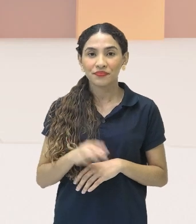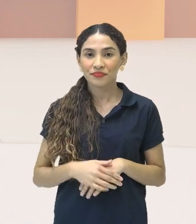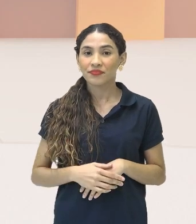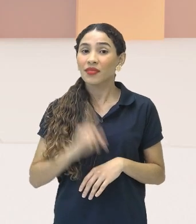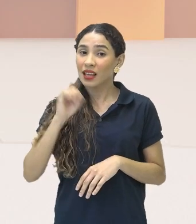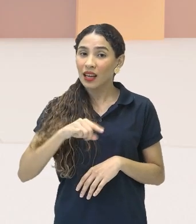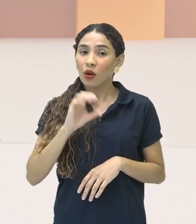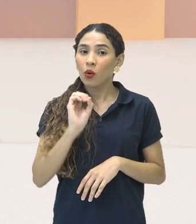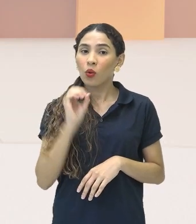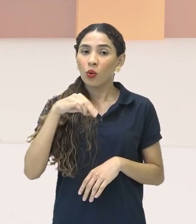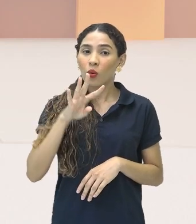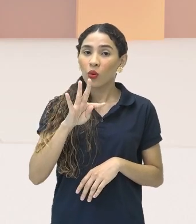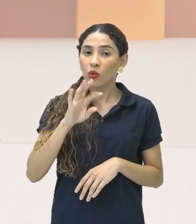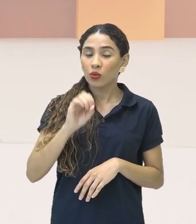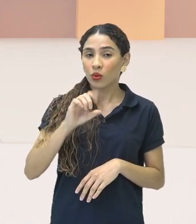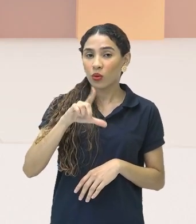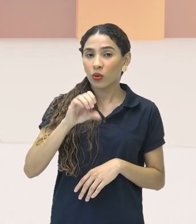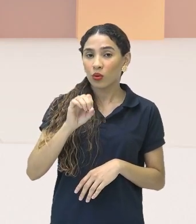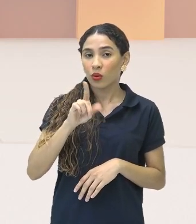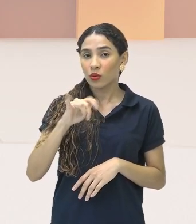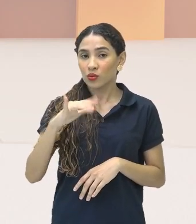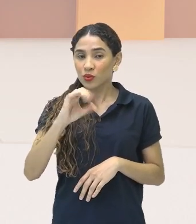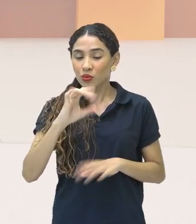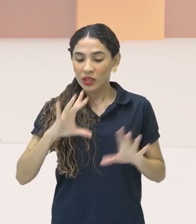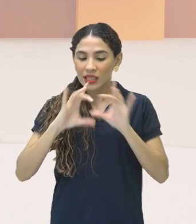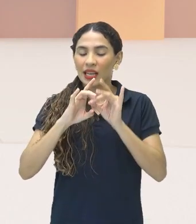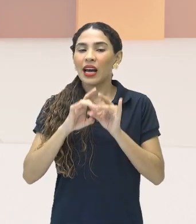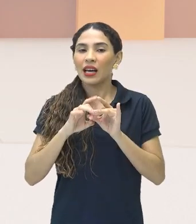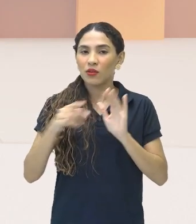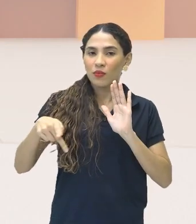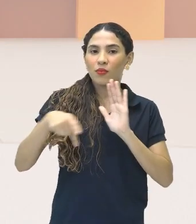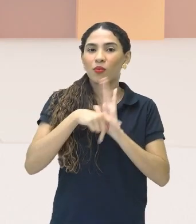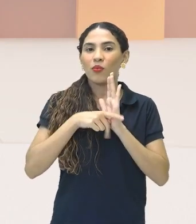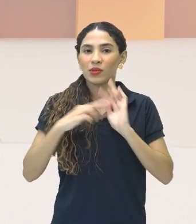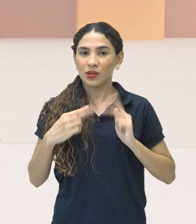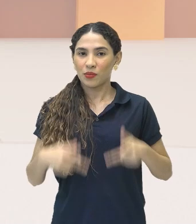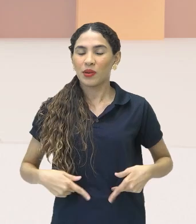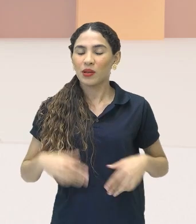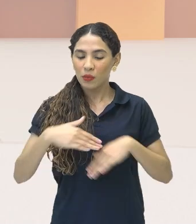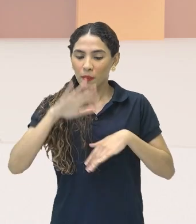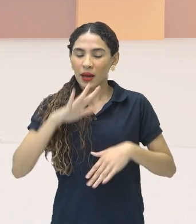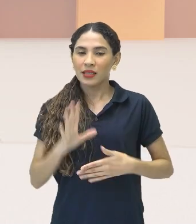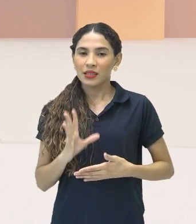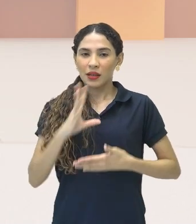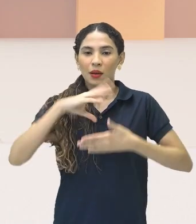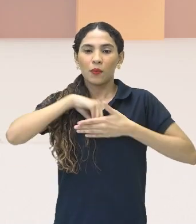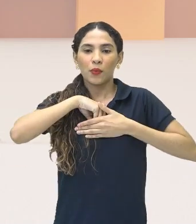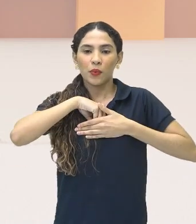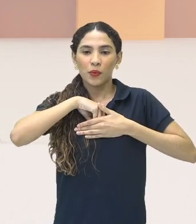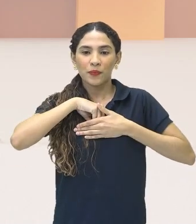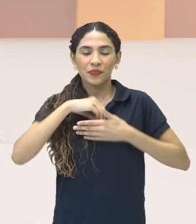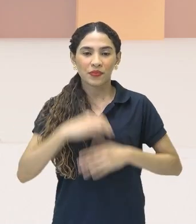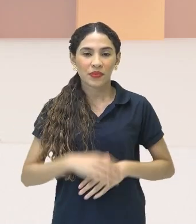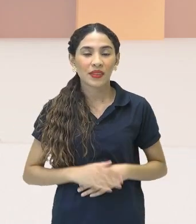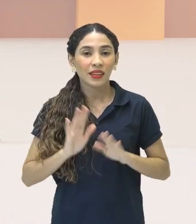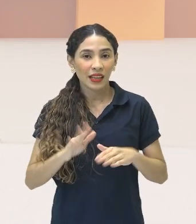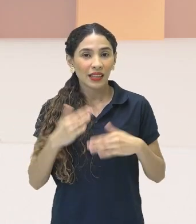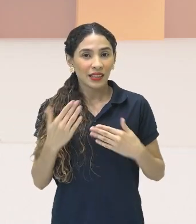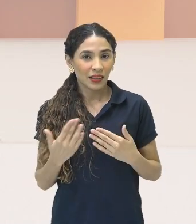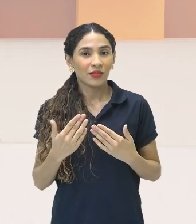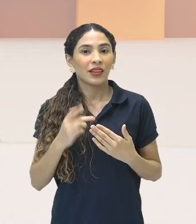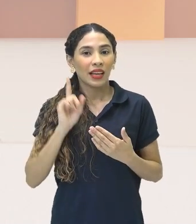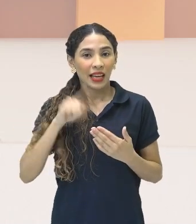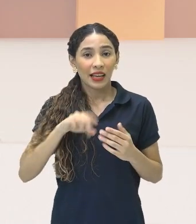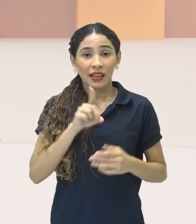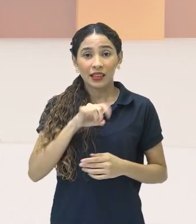Isso é ontológico, né? Está ligado com essa questão do nosso ser mais profundo, né? Então, é isso que nós falamos